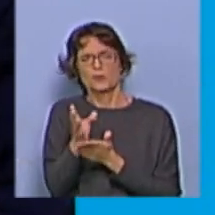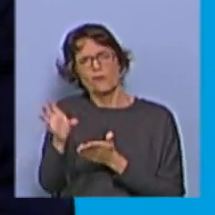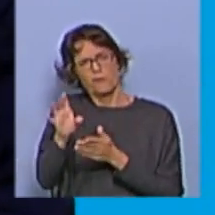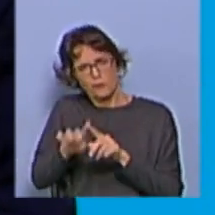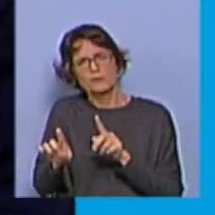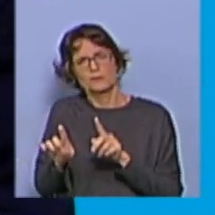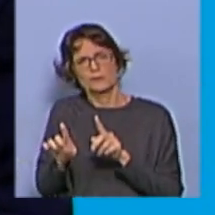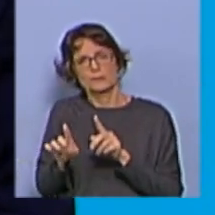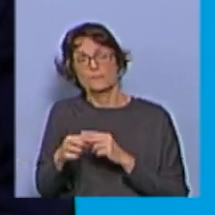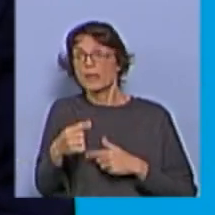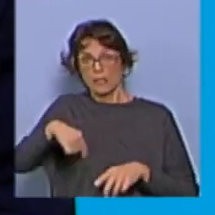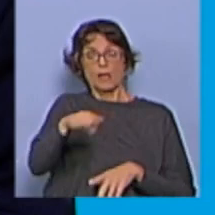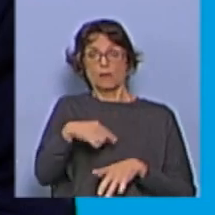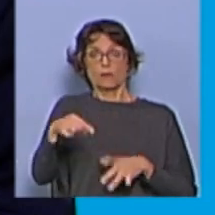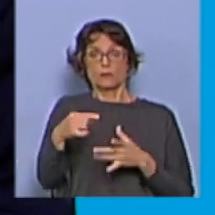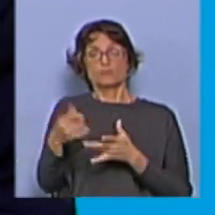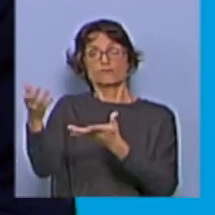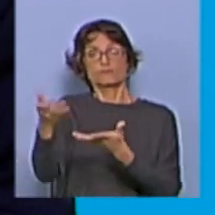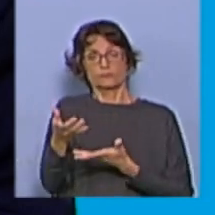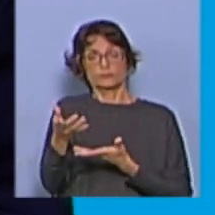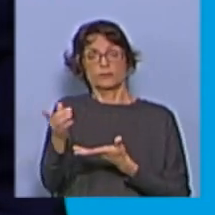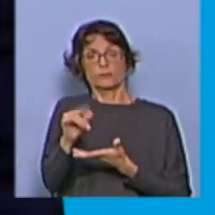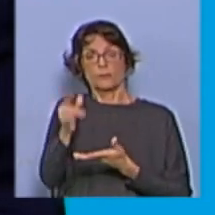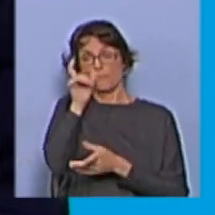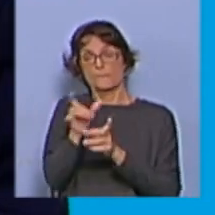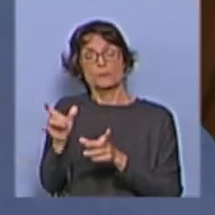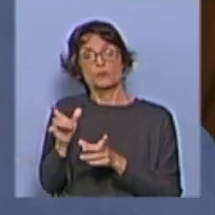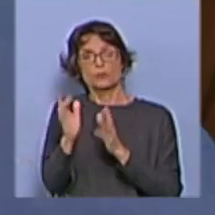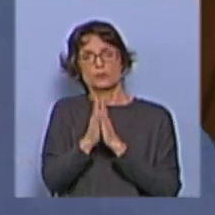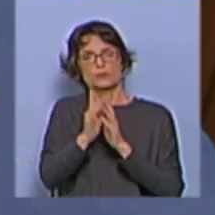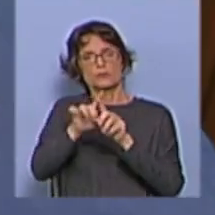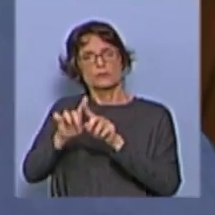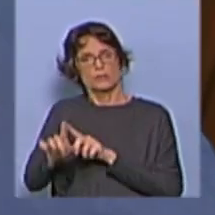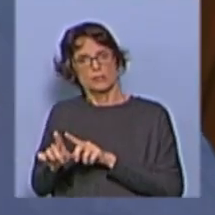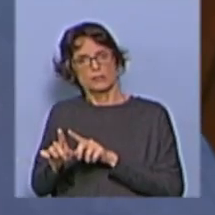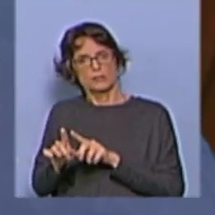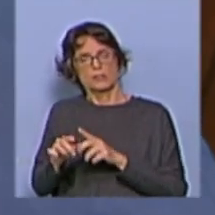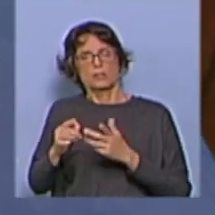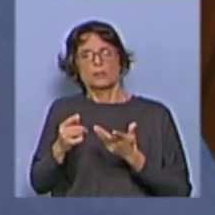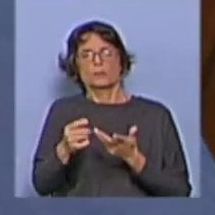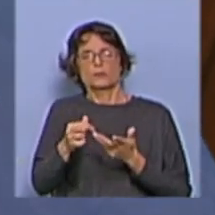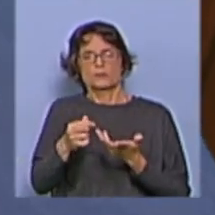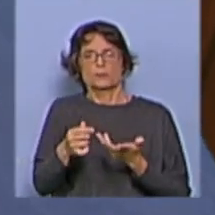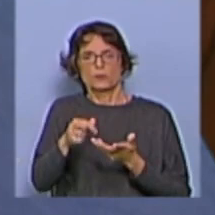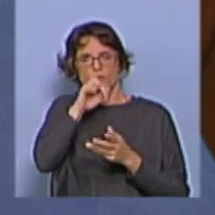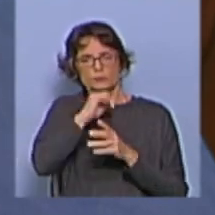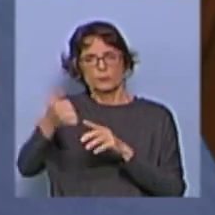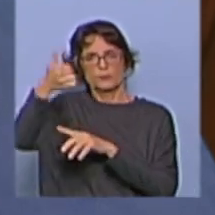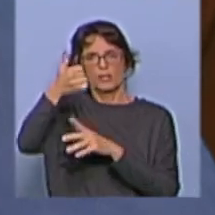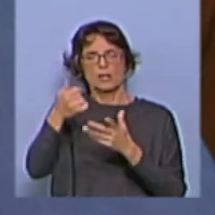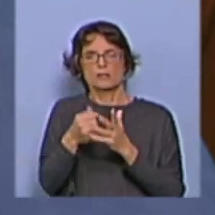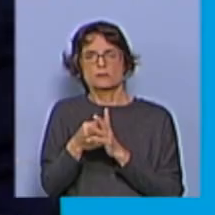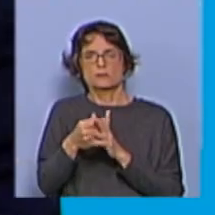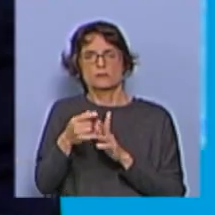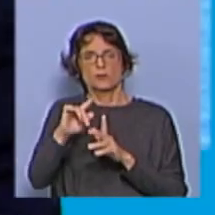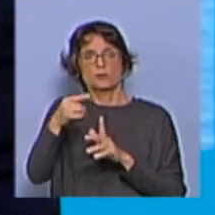outras religiões, por exemplo, o arcebispo Teodoro de Constança, na Roménia, outros estudiosos estrangeiros, para vermos o diálogo